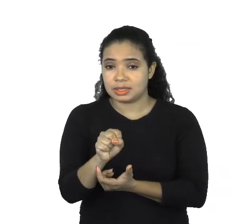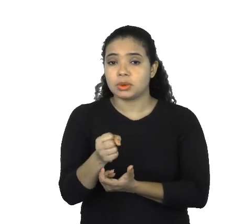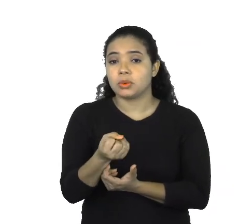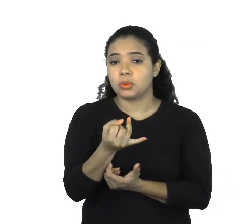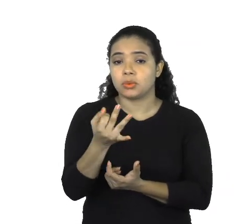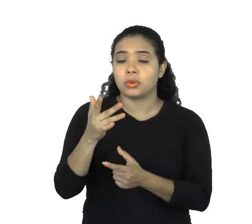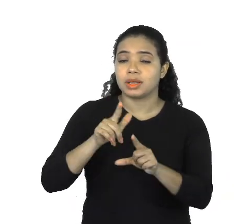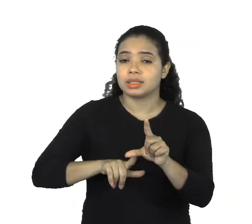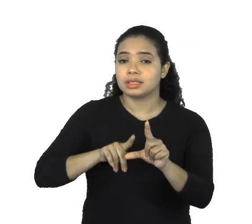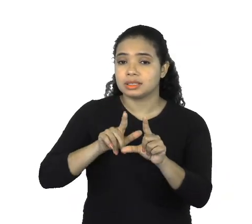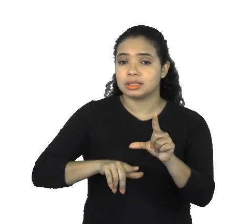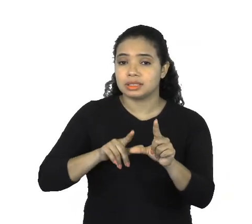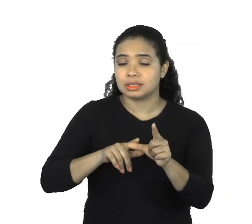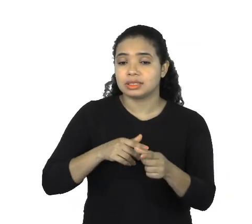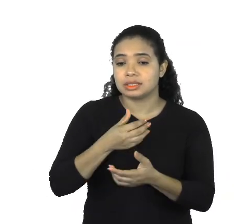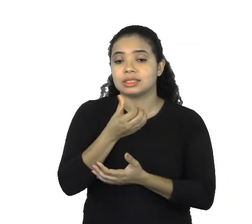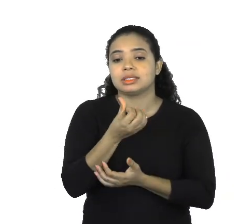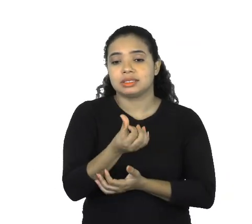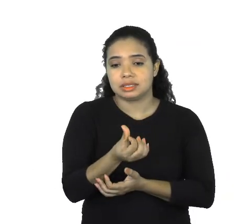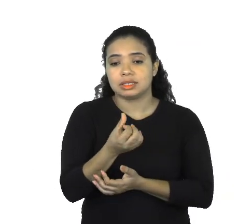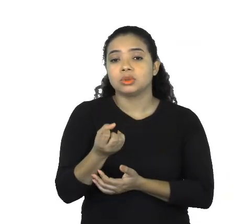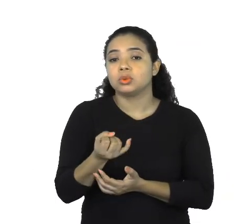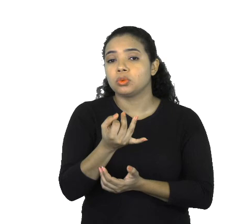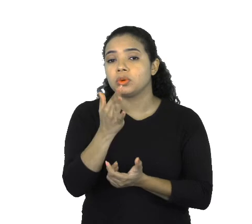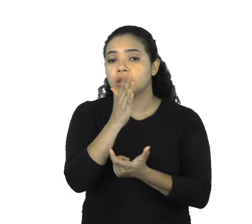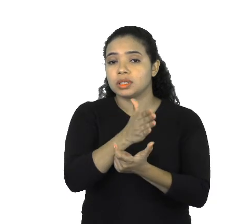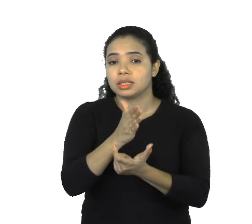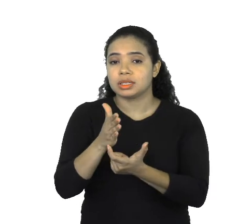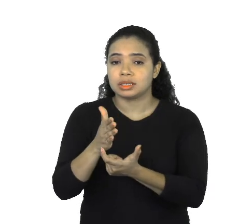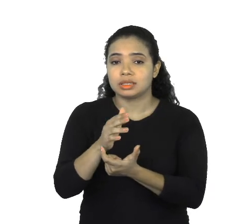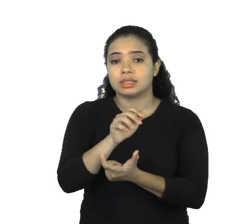Quantas letras? 6. Quantas sílabas?